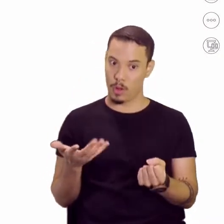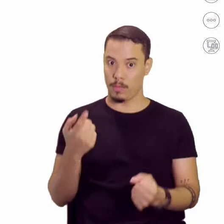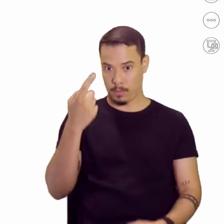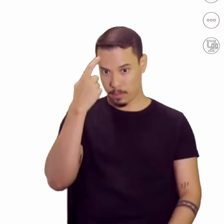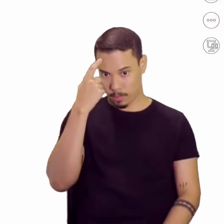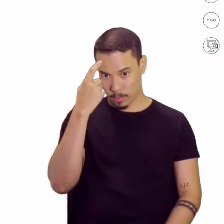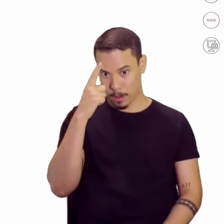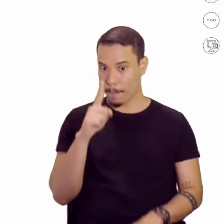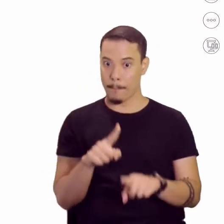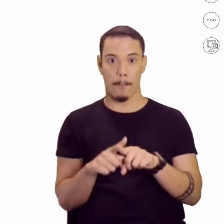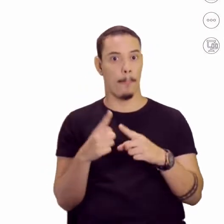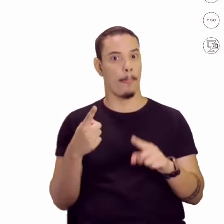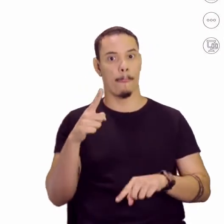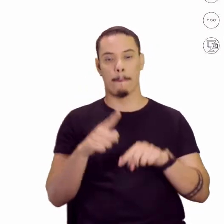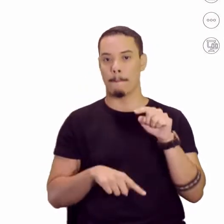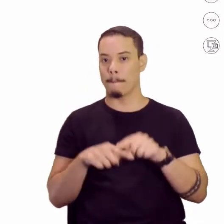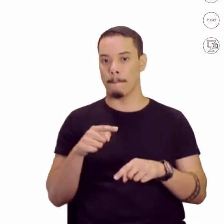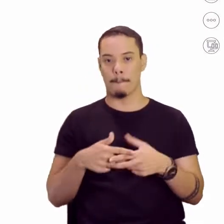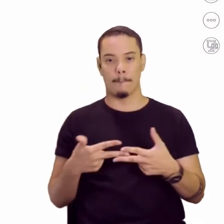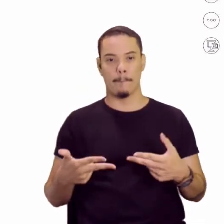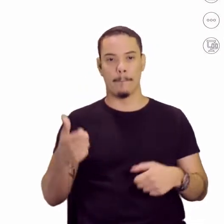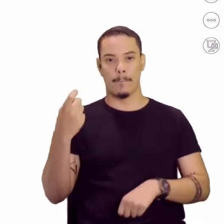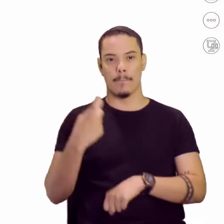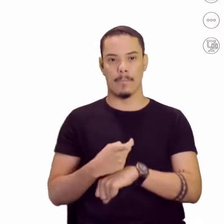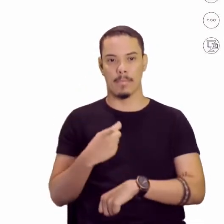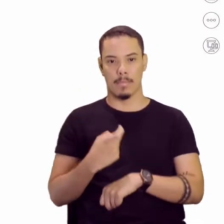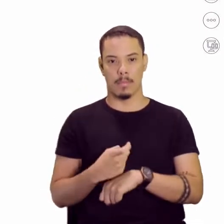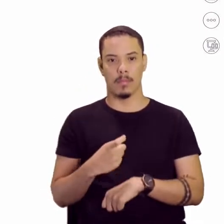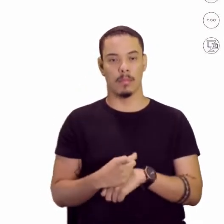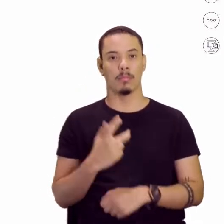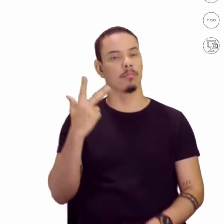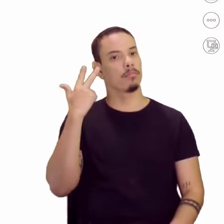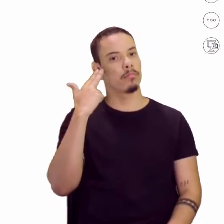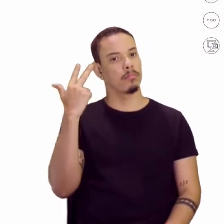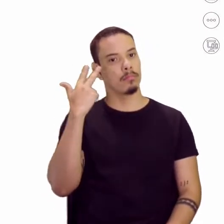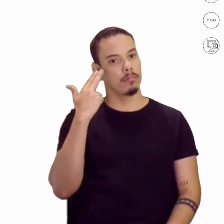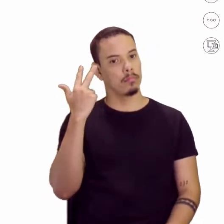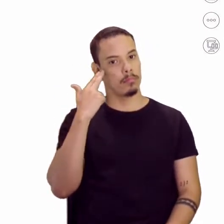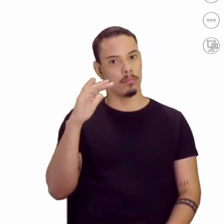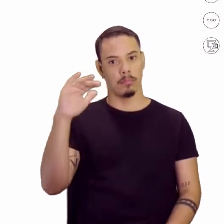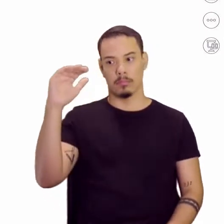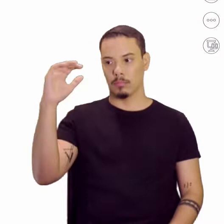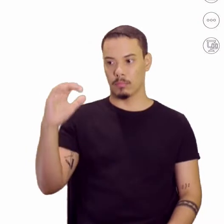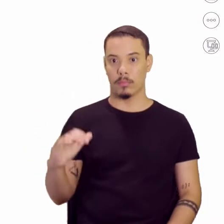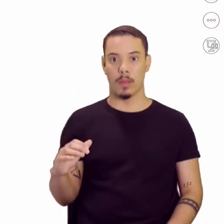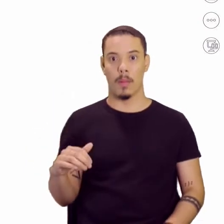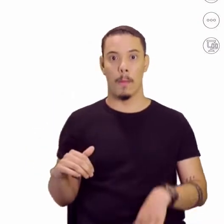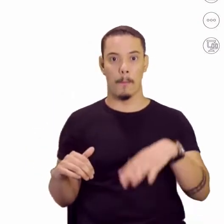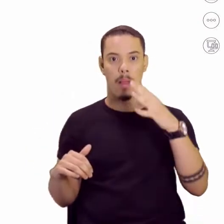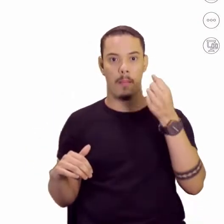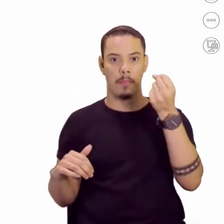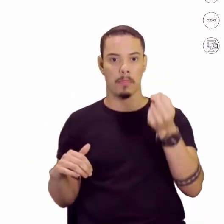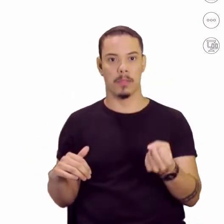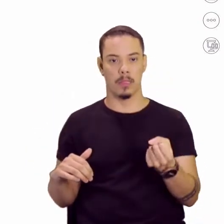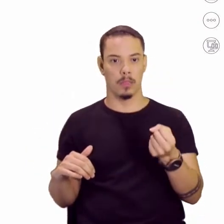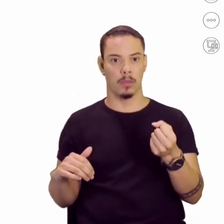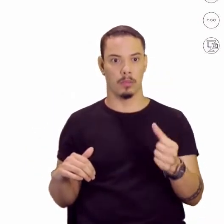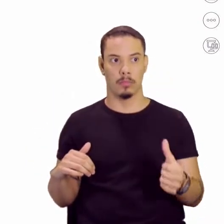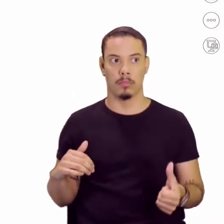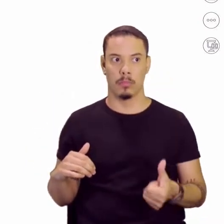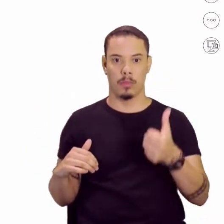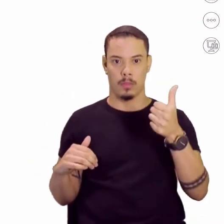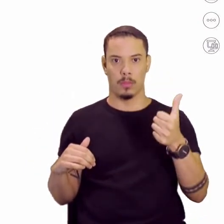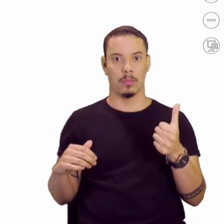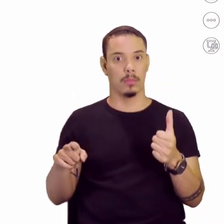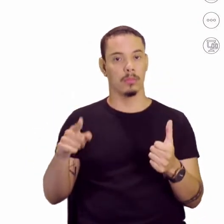Isso. Portanto, os objetos sólidos dirigem-se naturalmente para baixo e os mais pesados chegavam primeiro. Essa é a